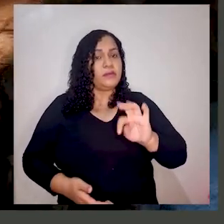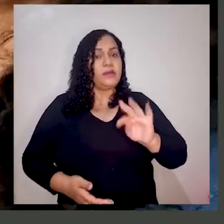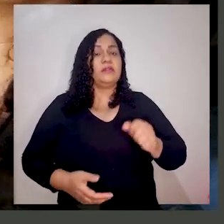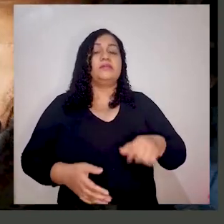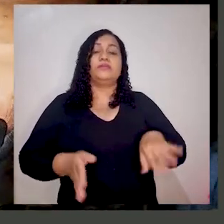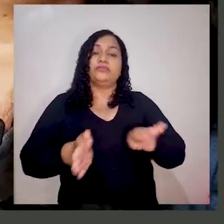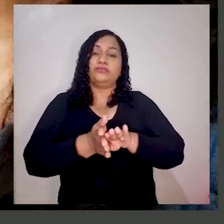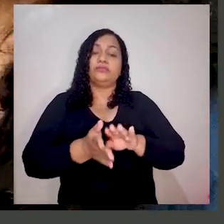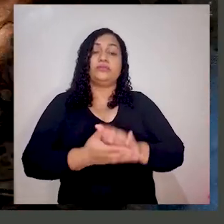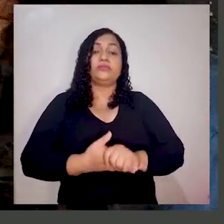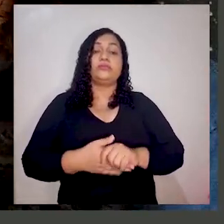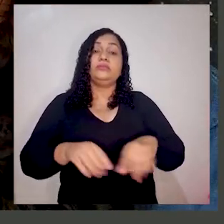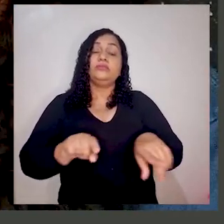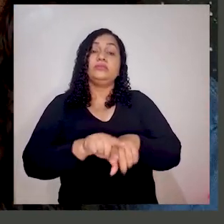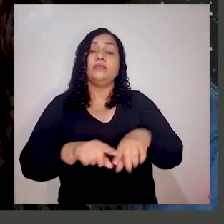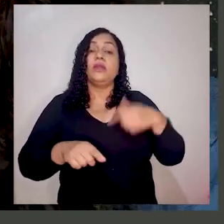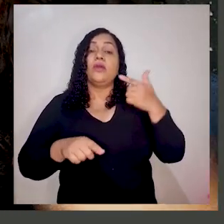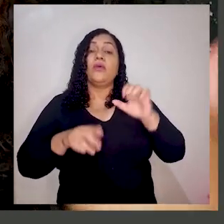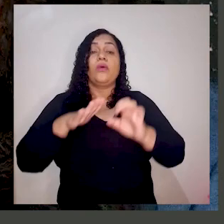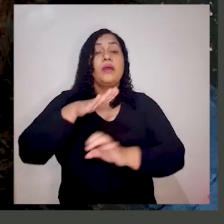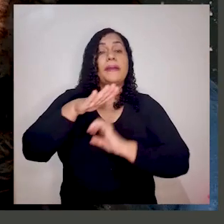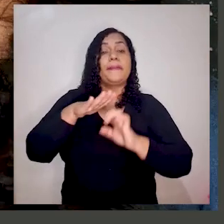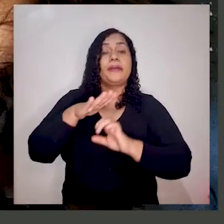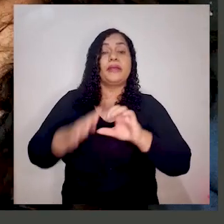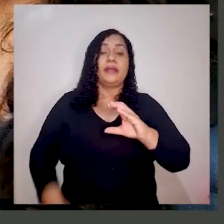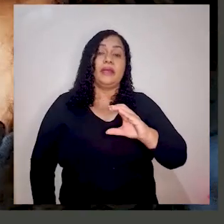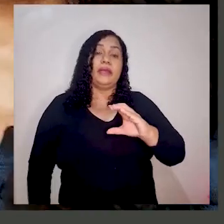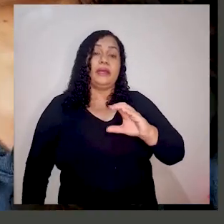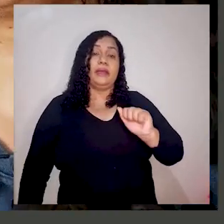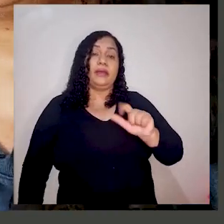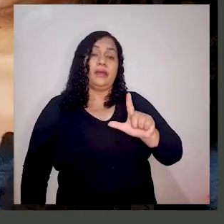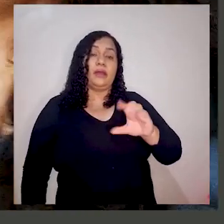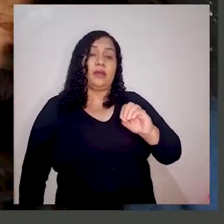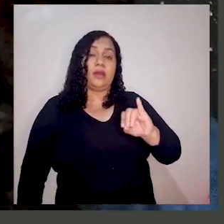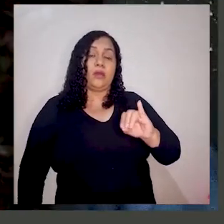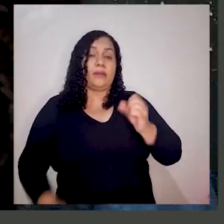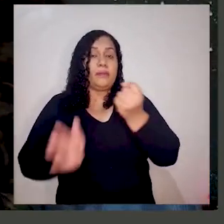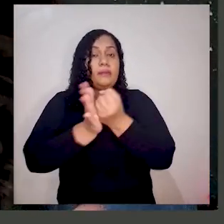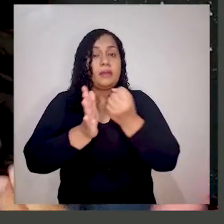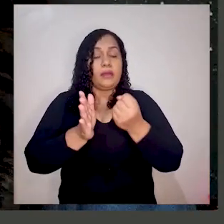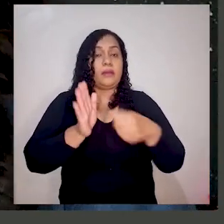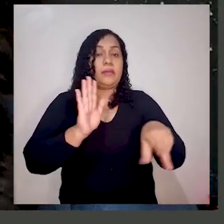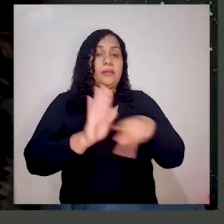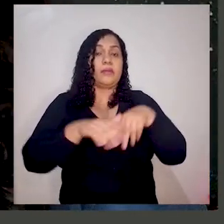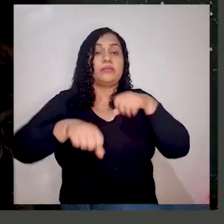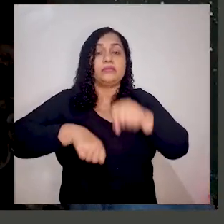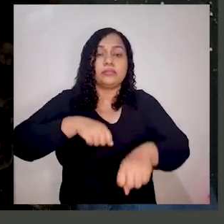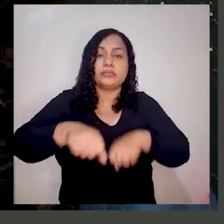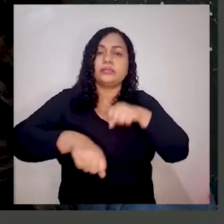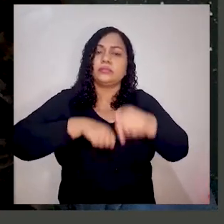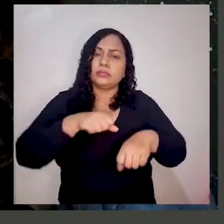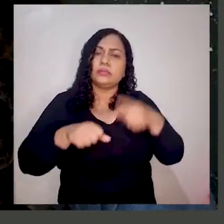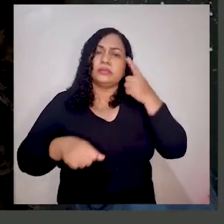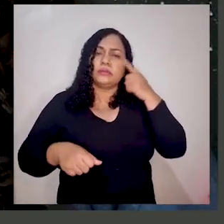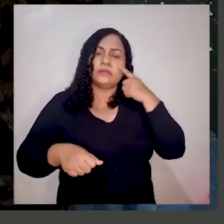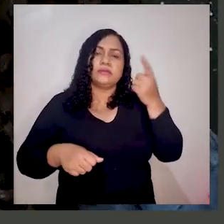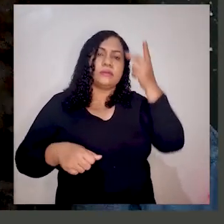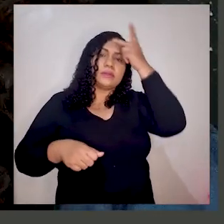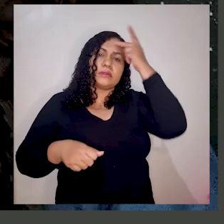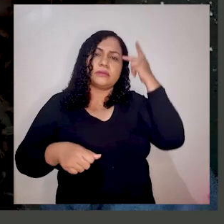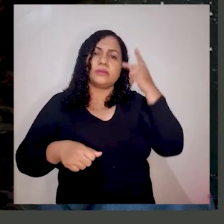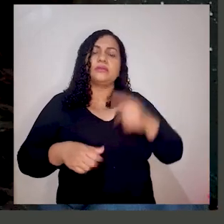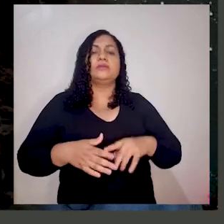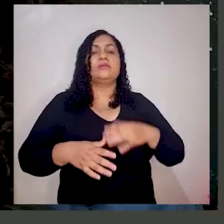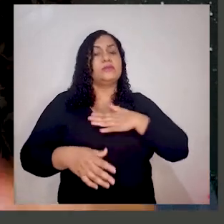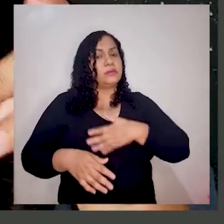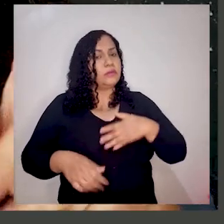chegar. Outra coisa, a Caloi, né? A gente vê muita gente aqui em Imperatriz adepta aí do ciclismo, que é algo muito bacana. Por